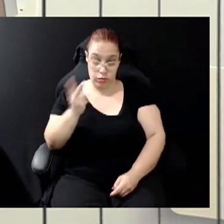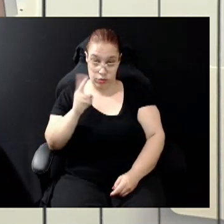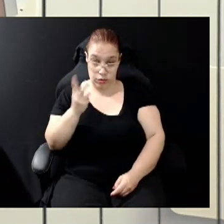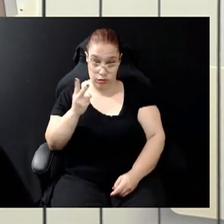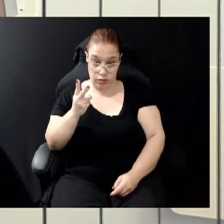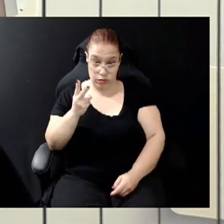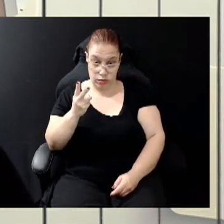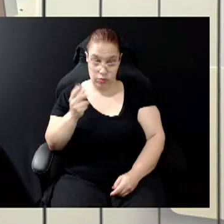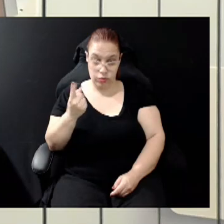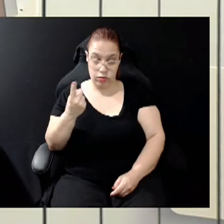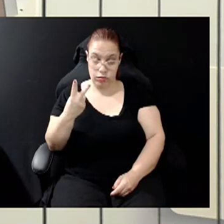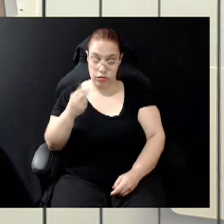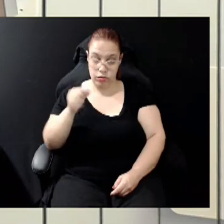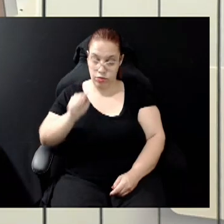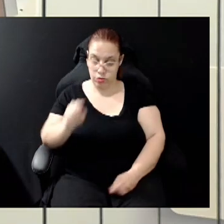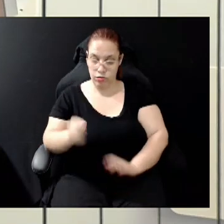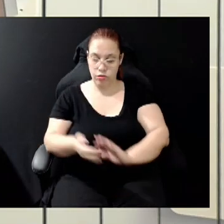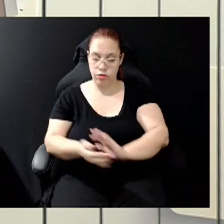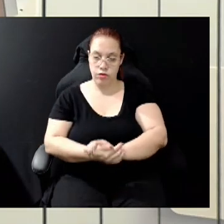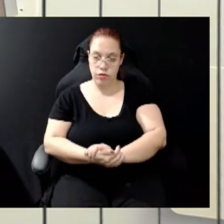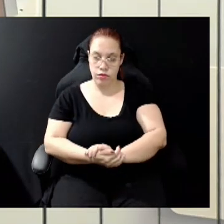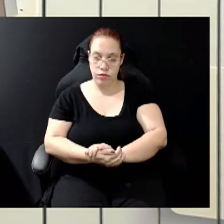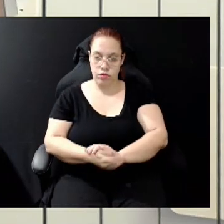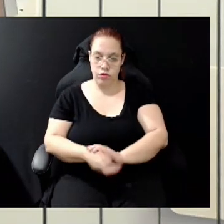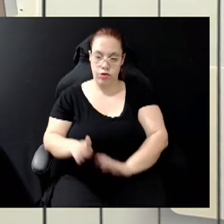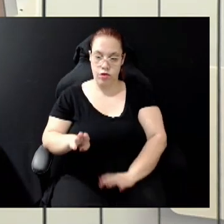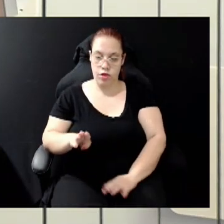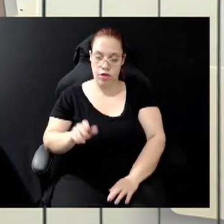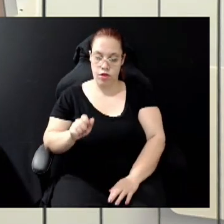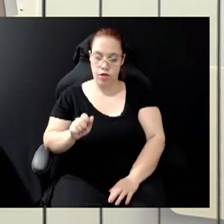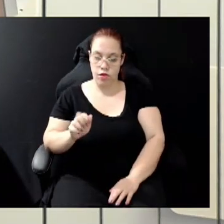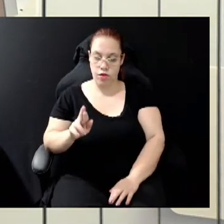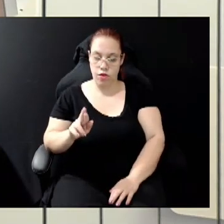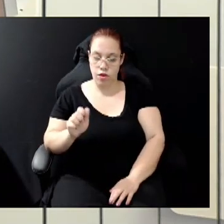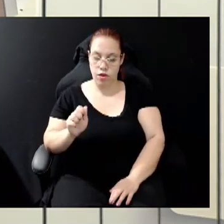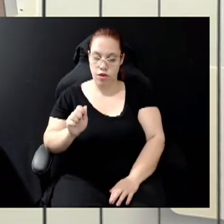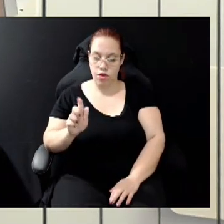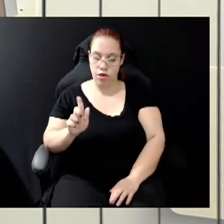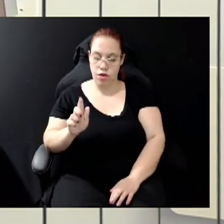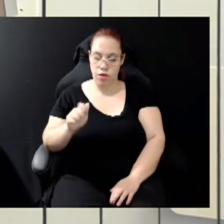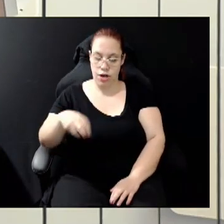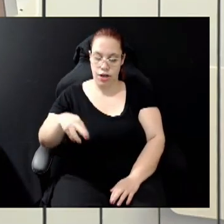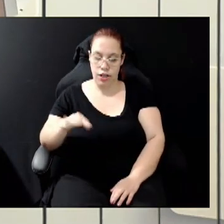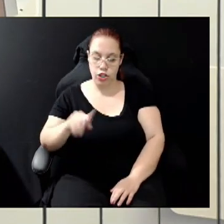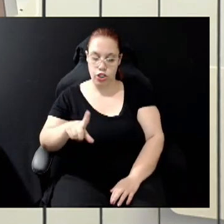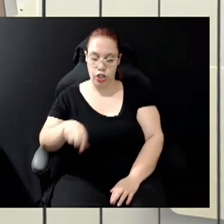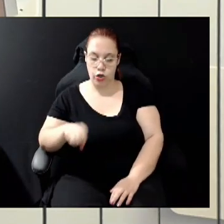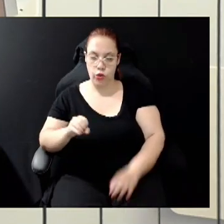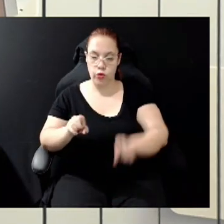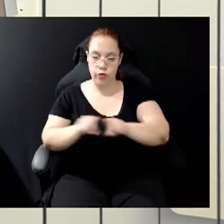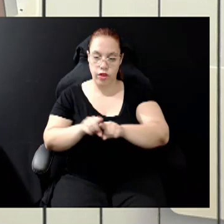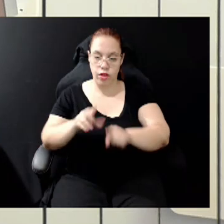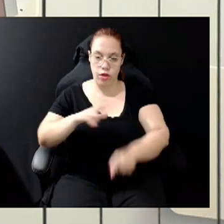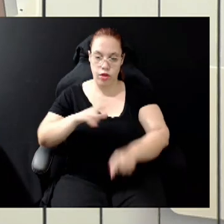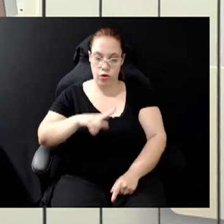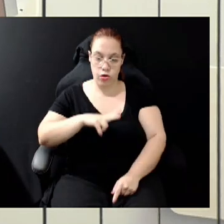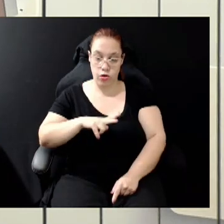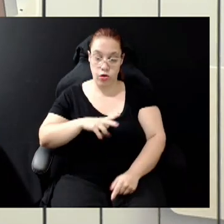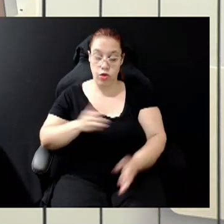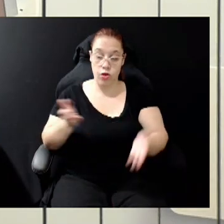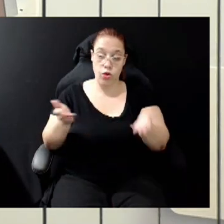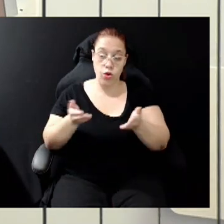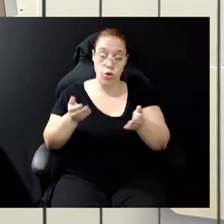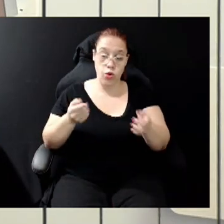12 pontos, e o Bragantino e a Portuguesa, que tem 11 pontos, entram em campo hoje. Então o Guarani